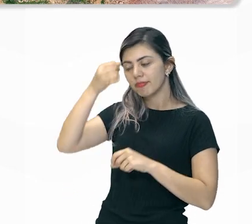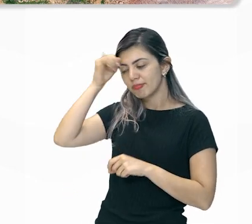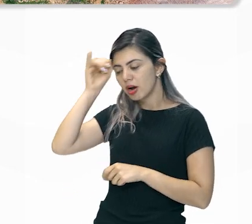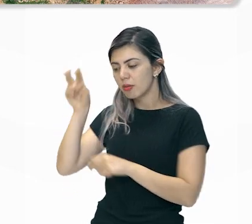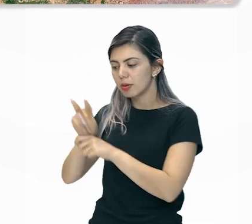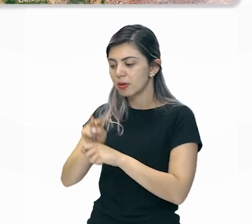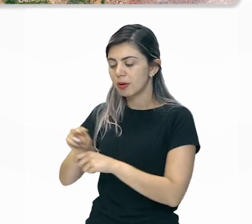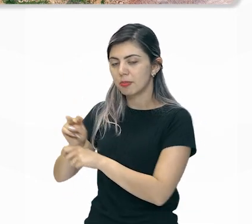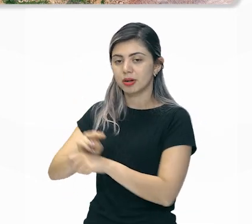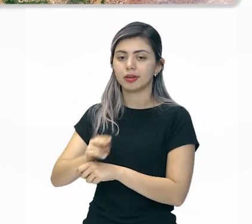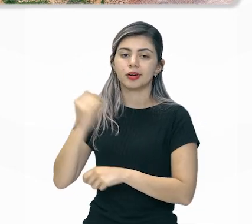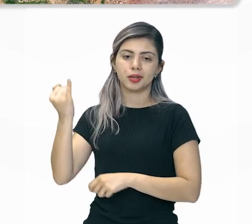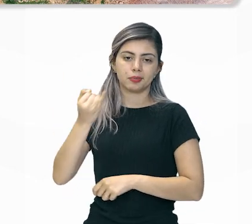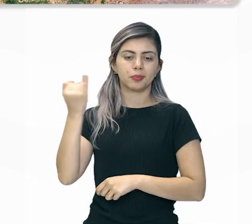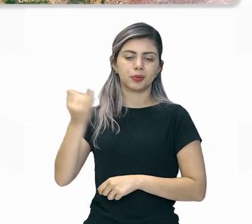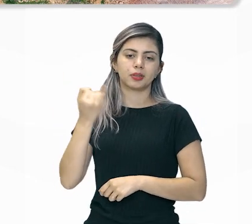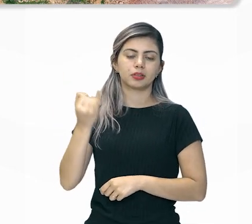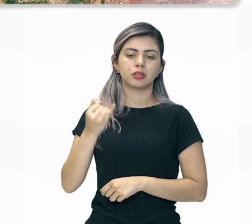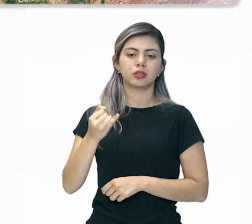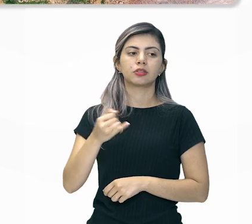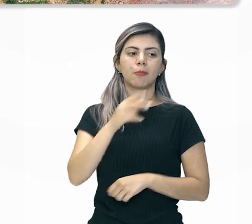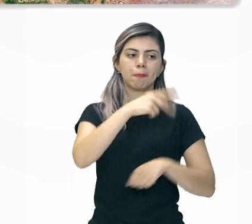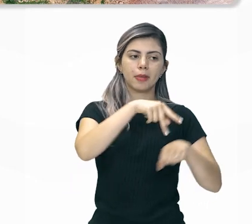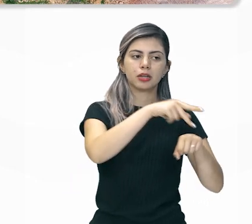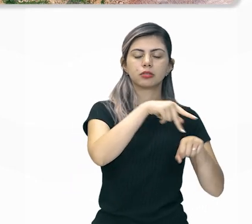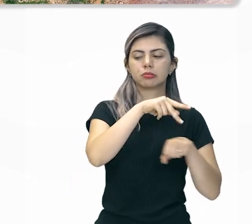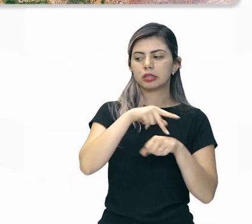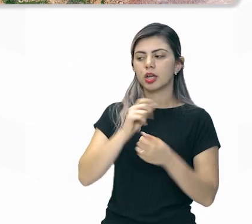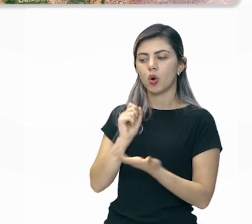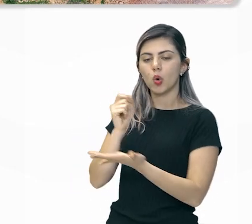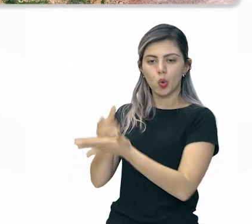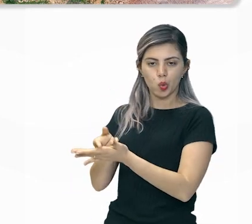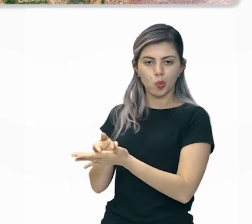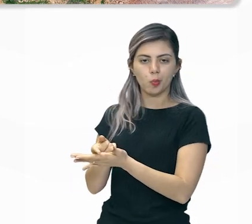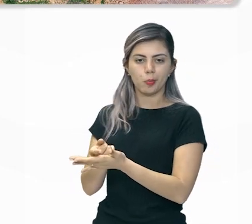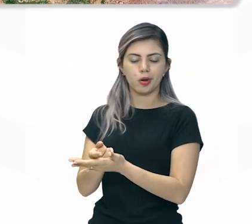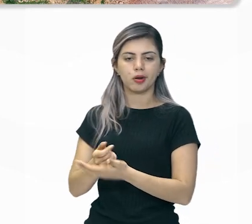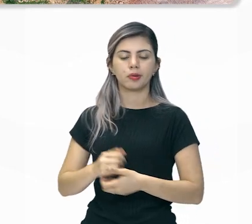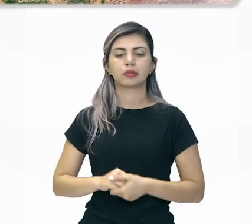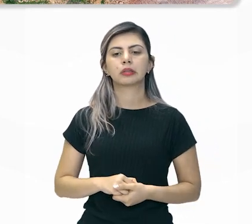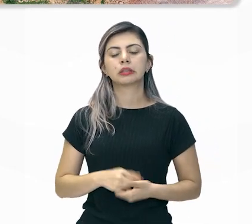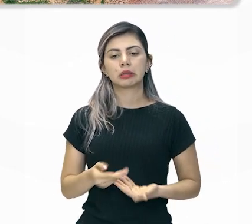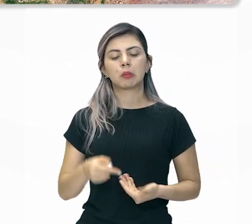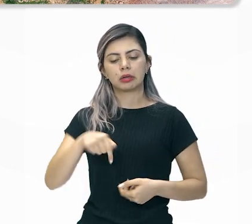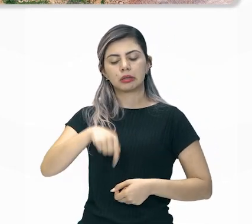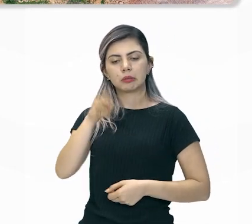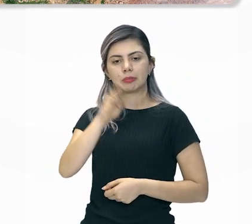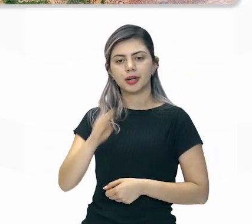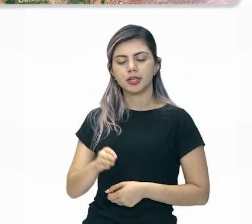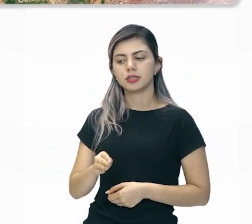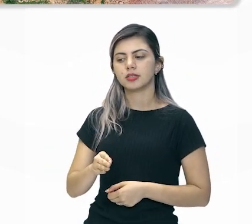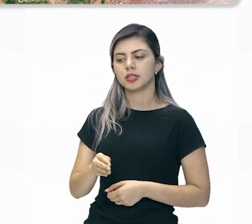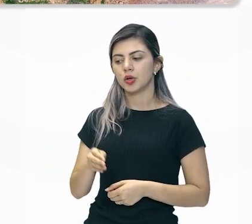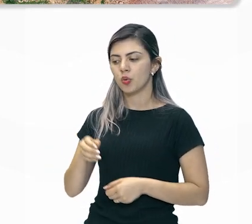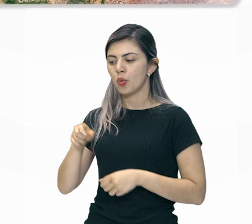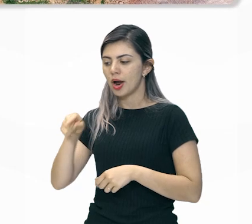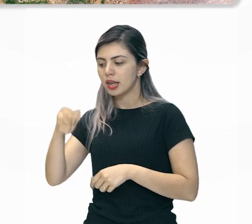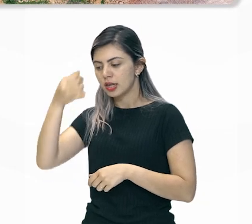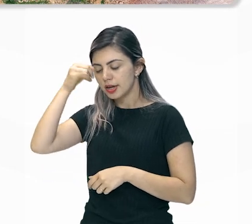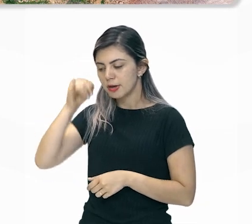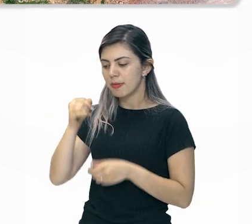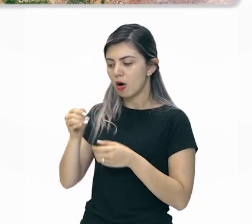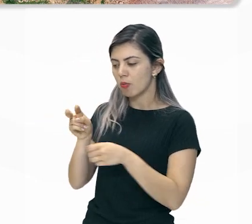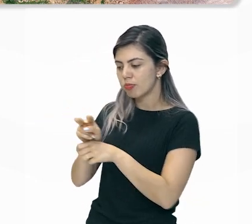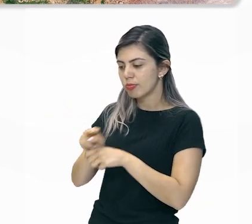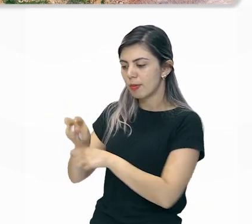exportação brasileira também, né? Muitos países compram do Brasil. O Brasil tem um talento, uma vocação para a agropecuária cada